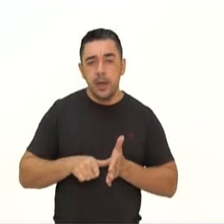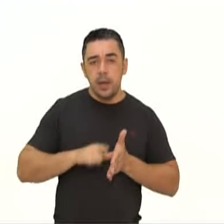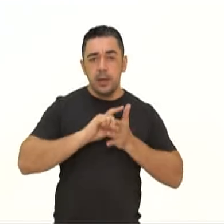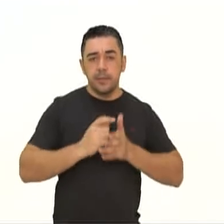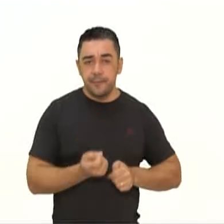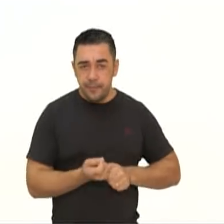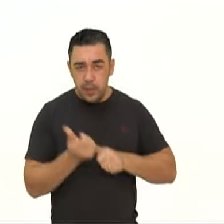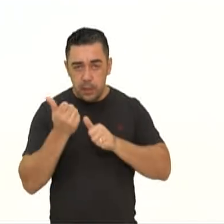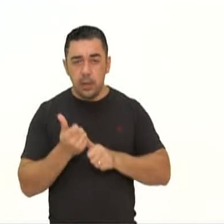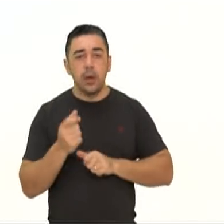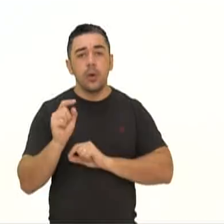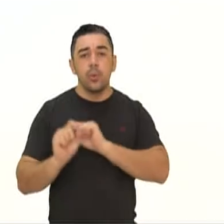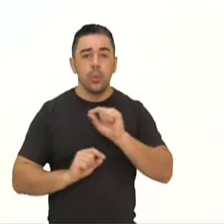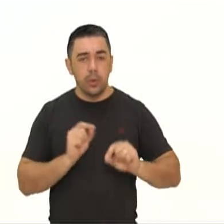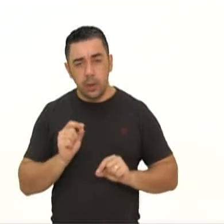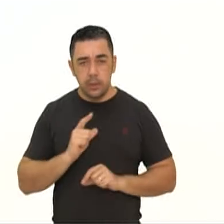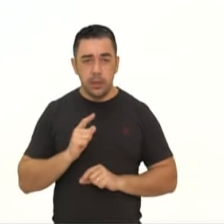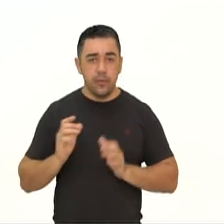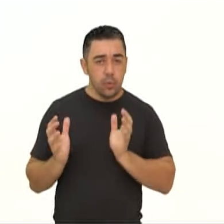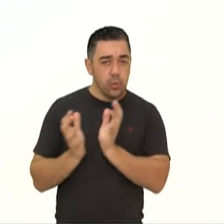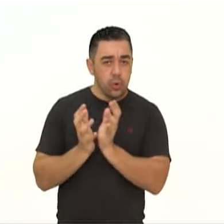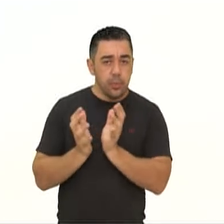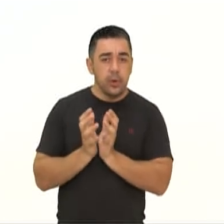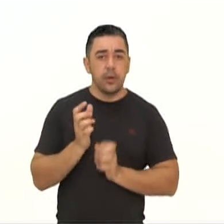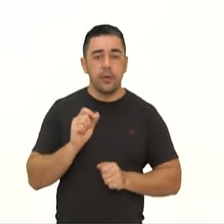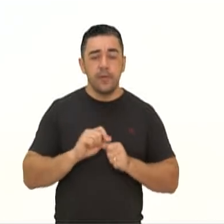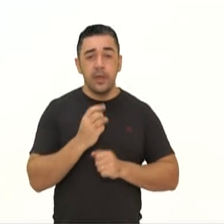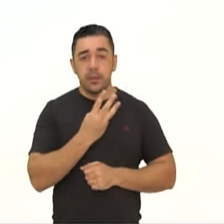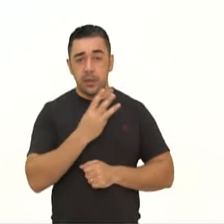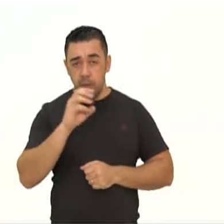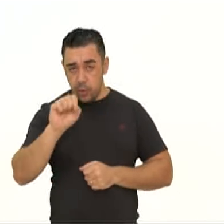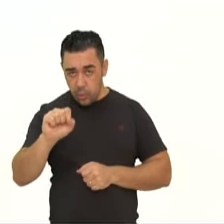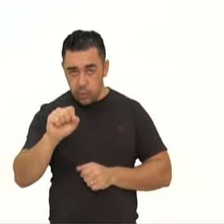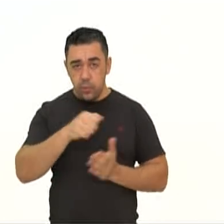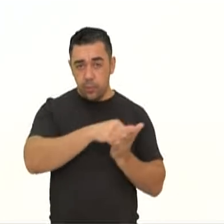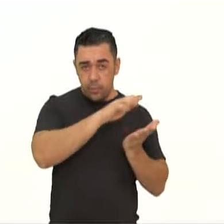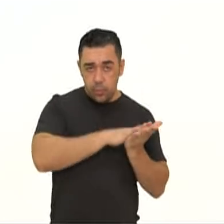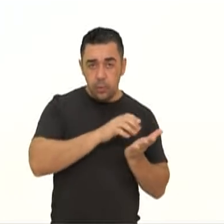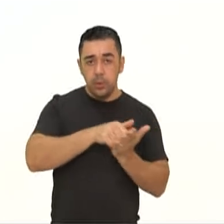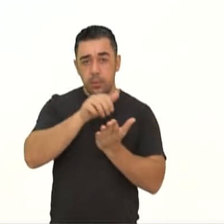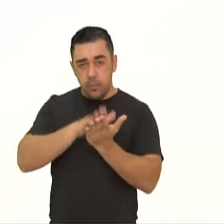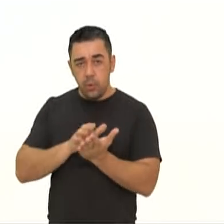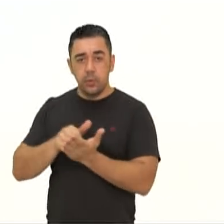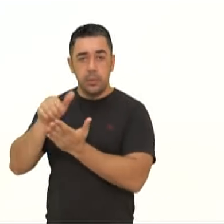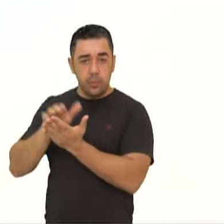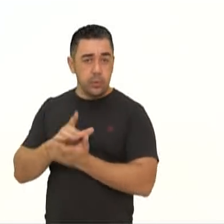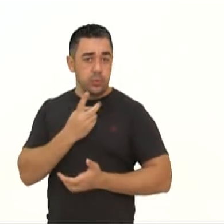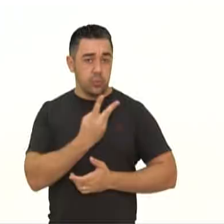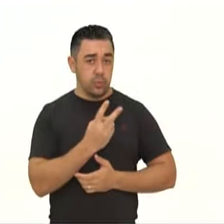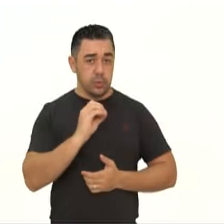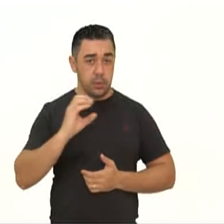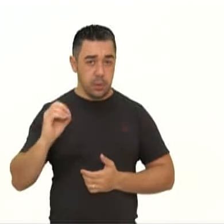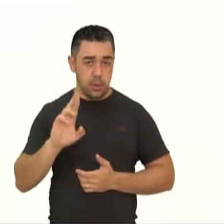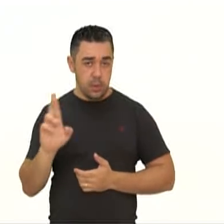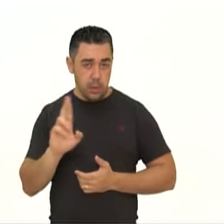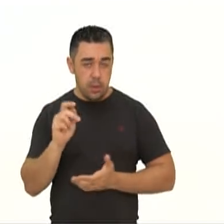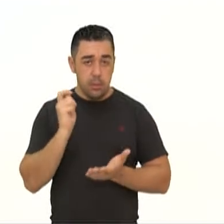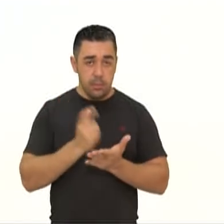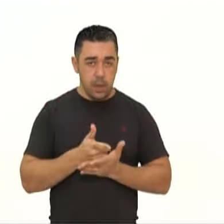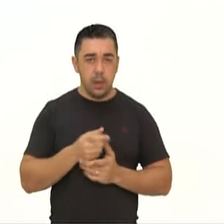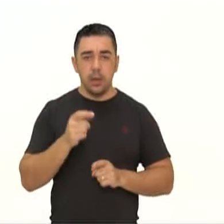chamar a atenção, a Conlurb aplicou 38 multas de até R$ 200 em Copacabana